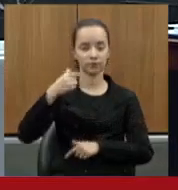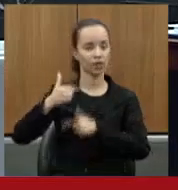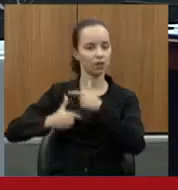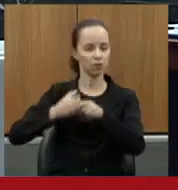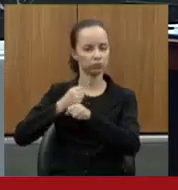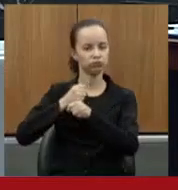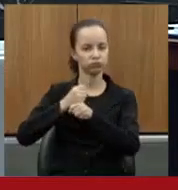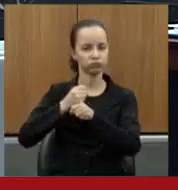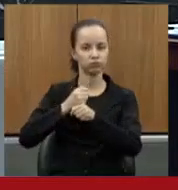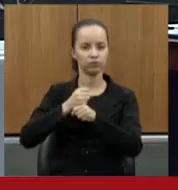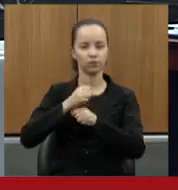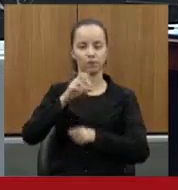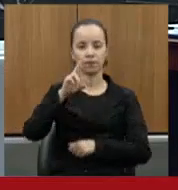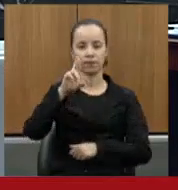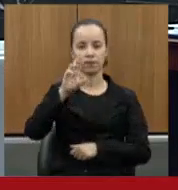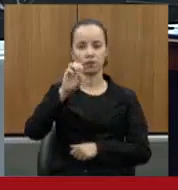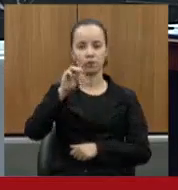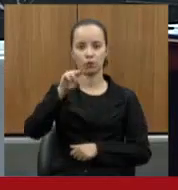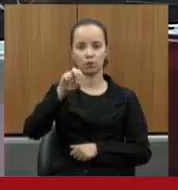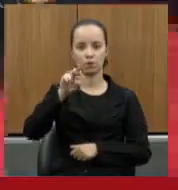Legislaturas, Romeu Queiroz.